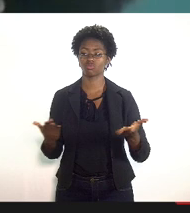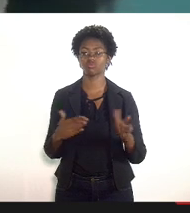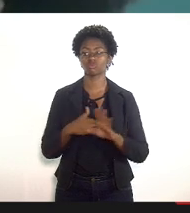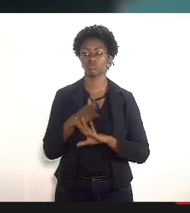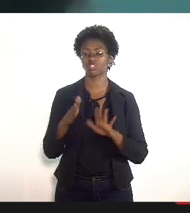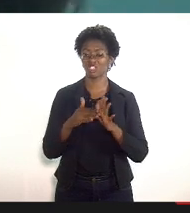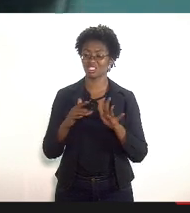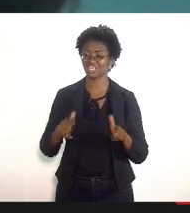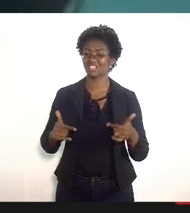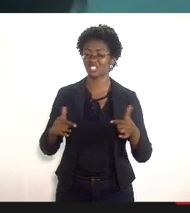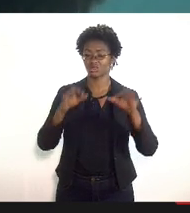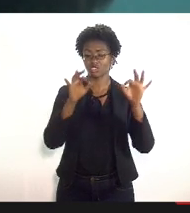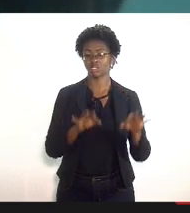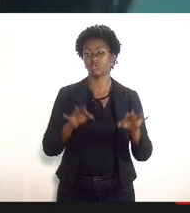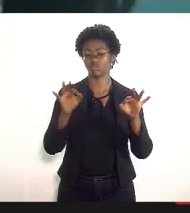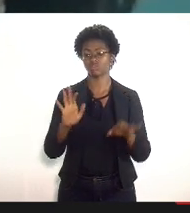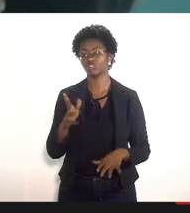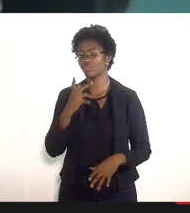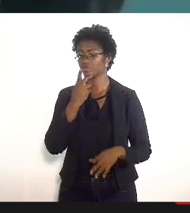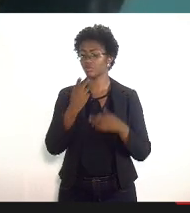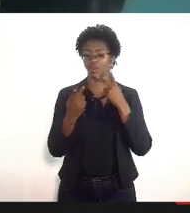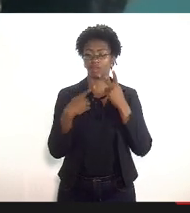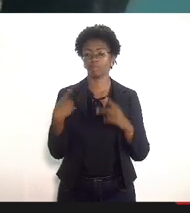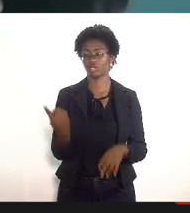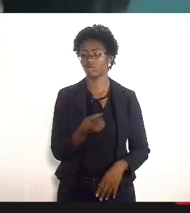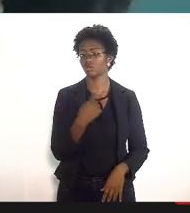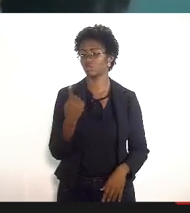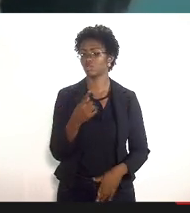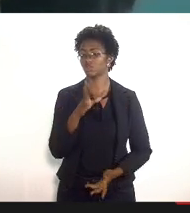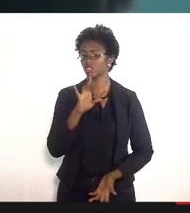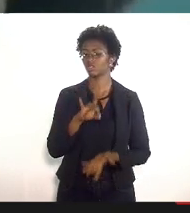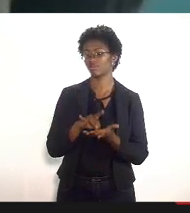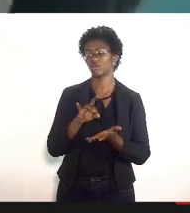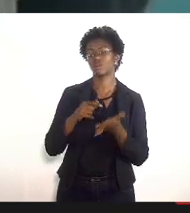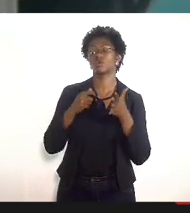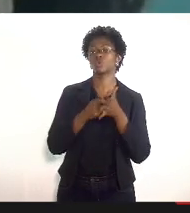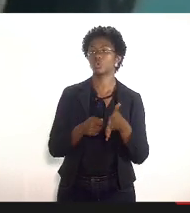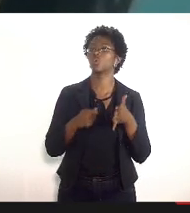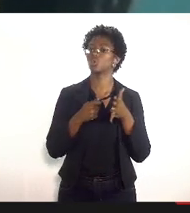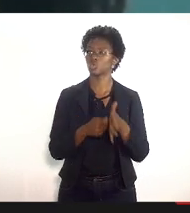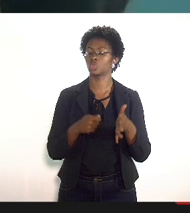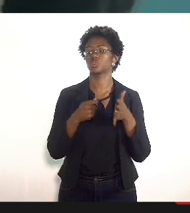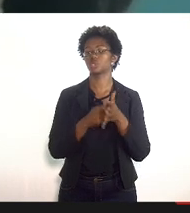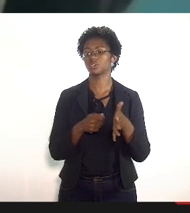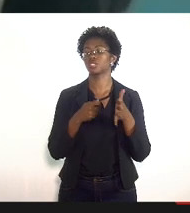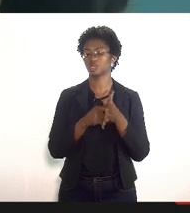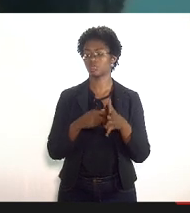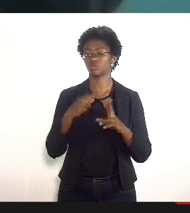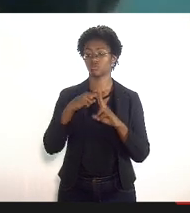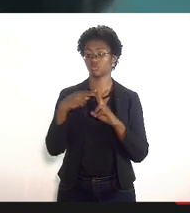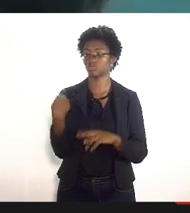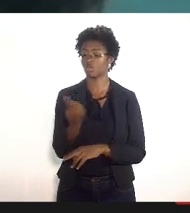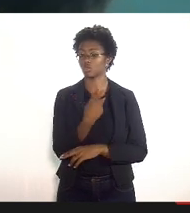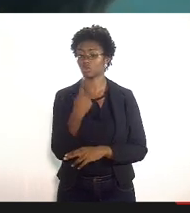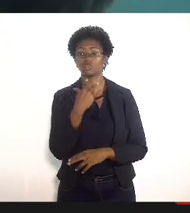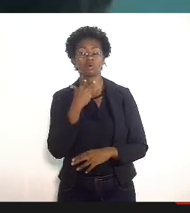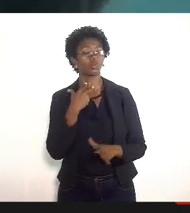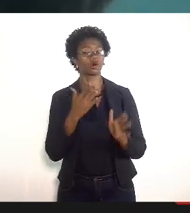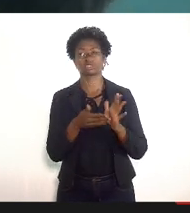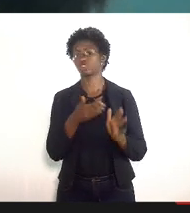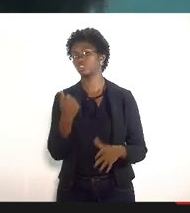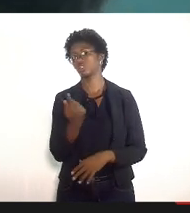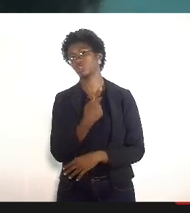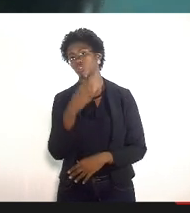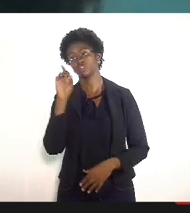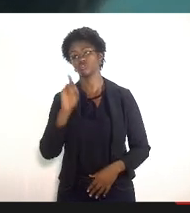concretas que já foram colocadas para que a gente possa estar realmente lutando aí, né? Quer dizer, o SUS é nosso, ninguém tira da gente,